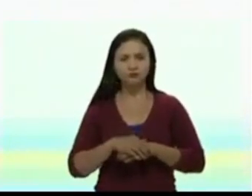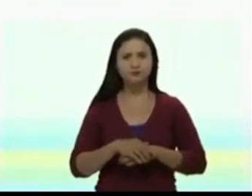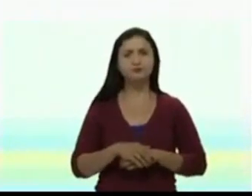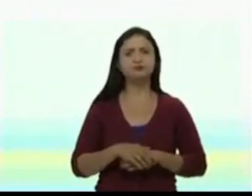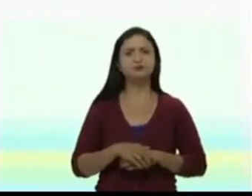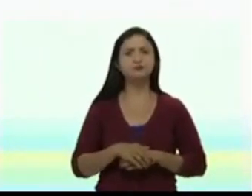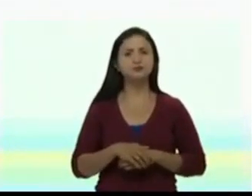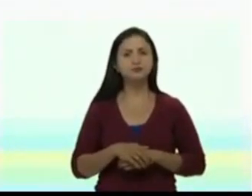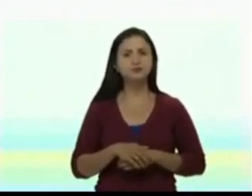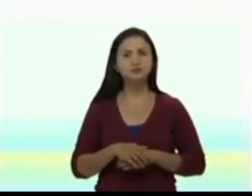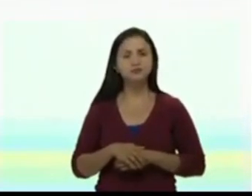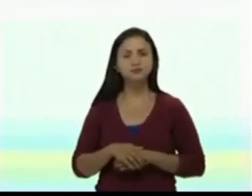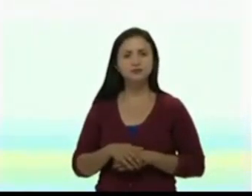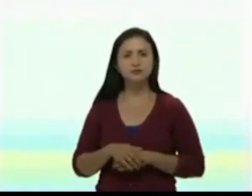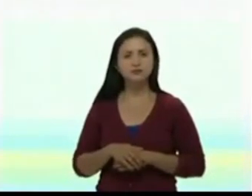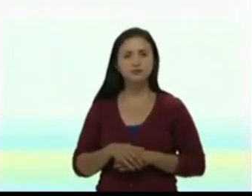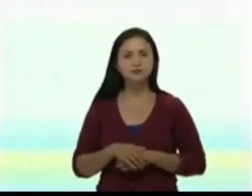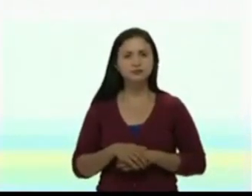antígeno.